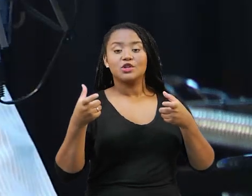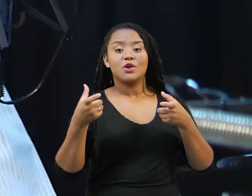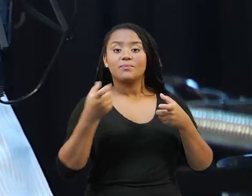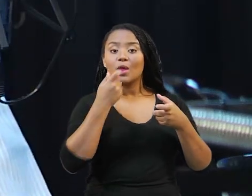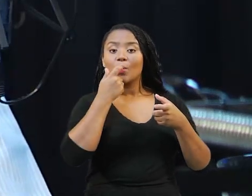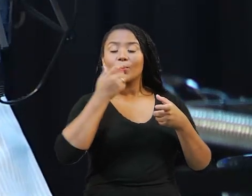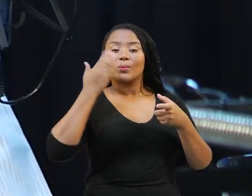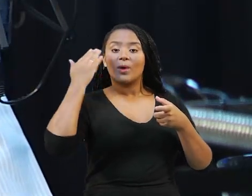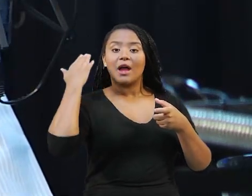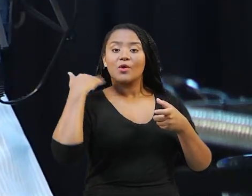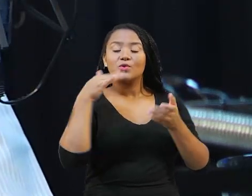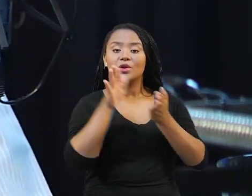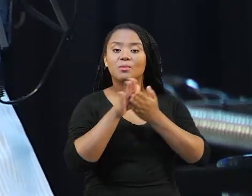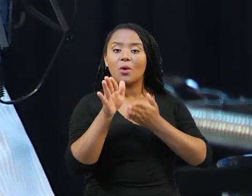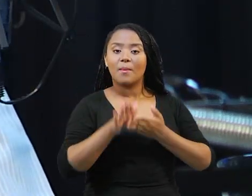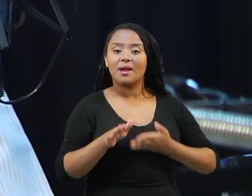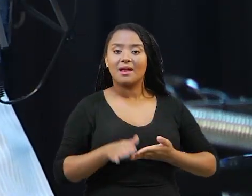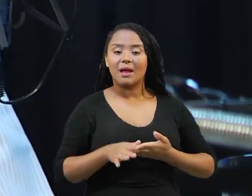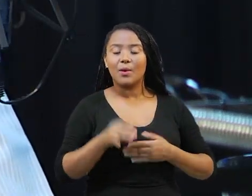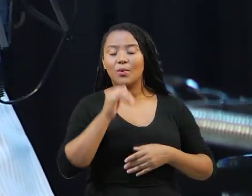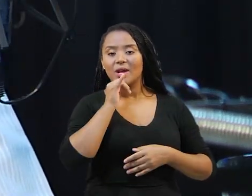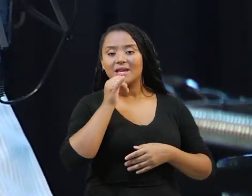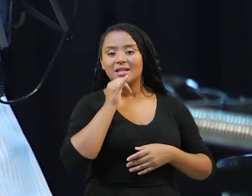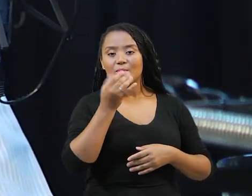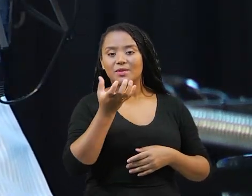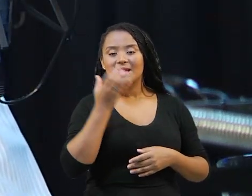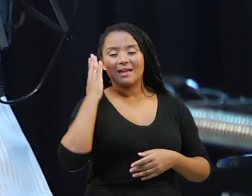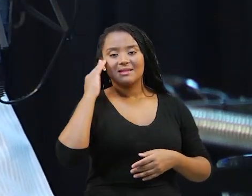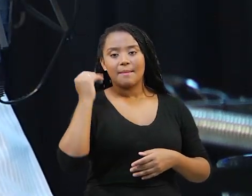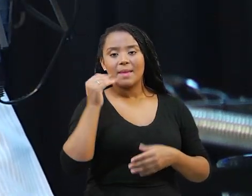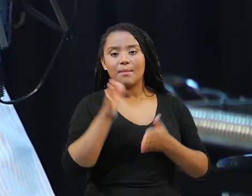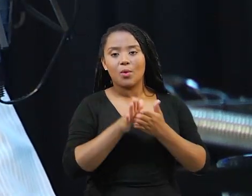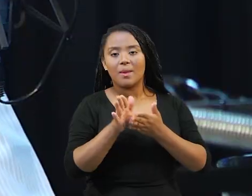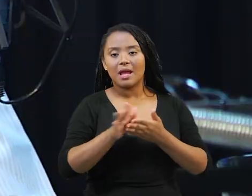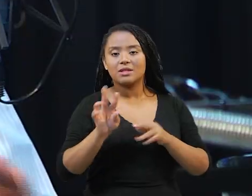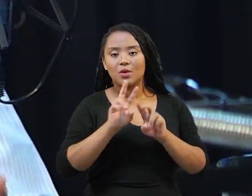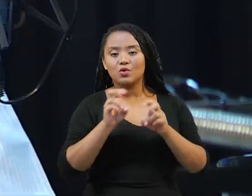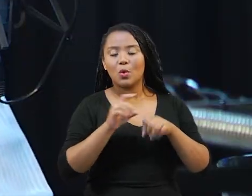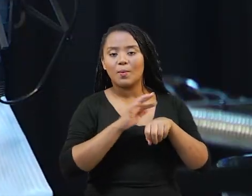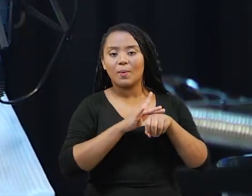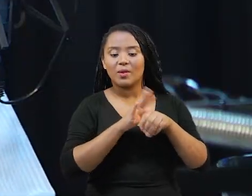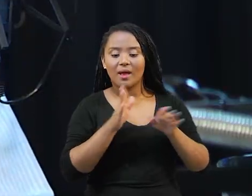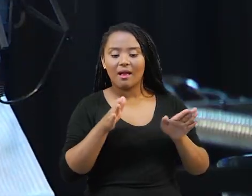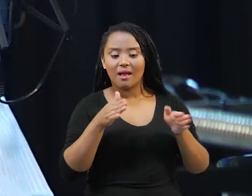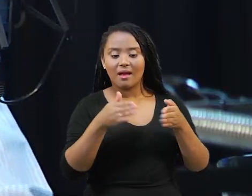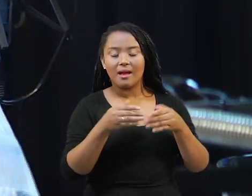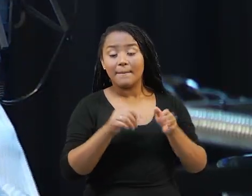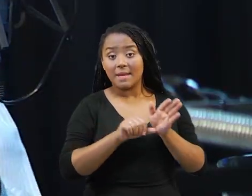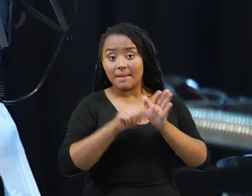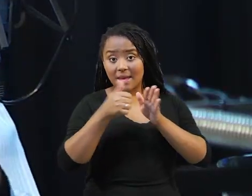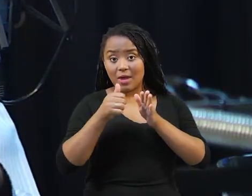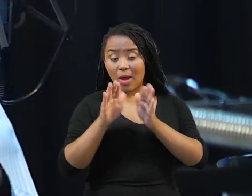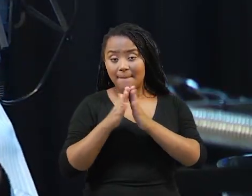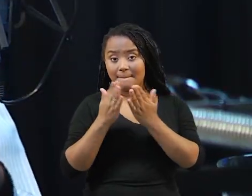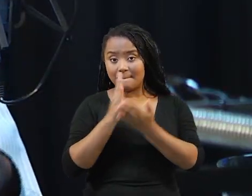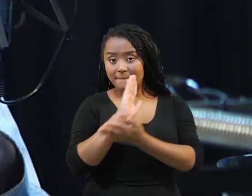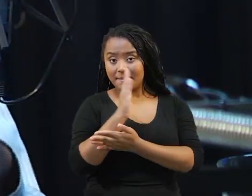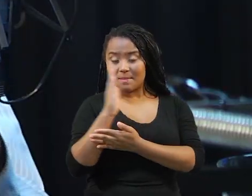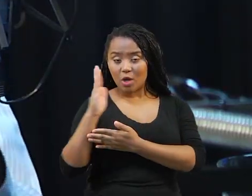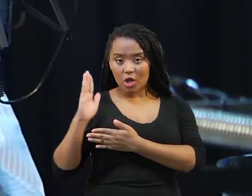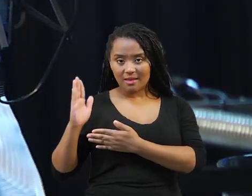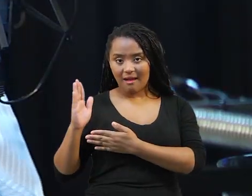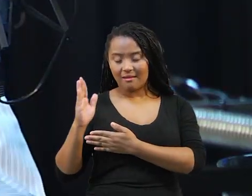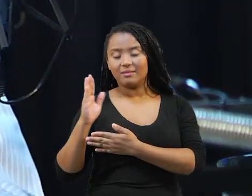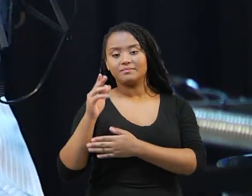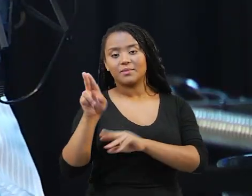se a gente quisesse ter uma última publicação em alguma doença, primeiro a biblioteca aqui recebia o índex e